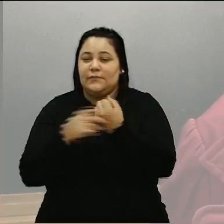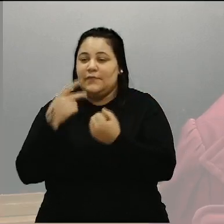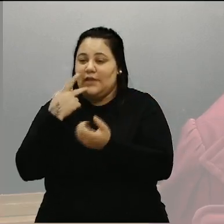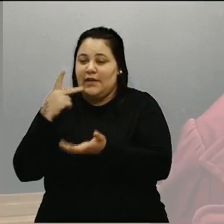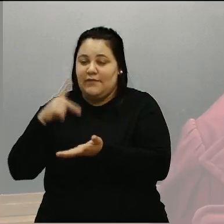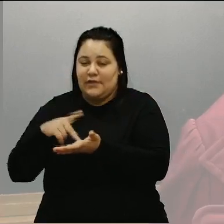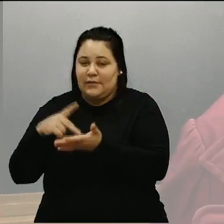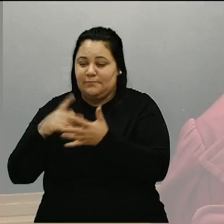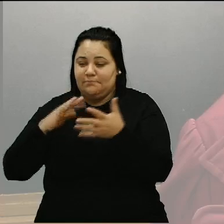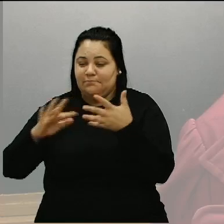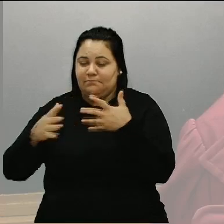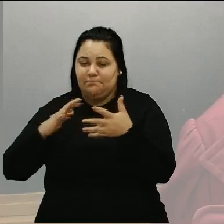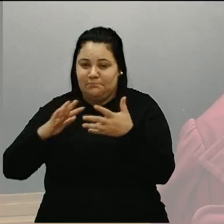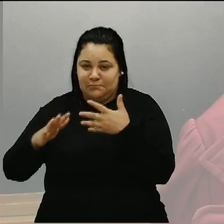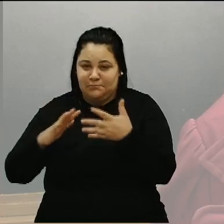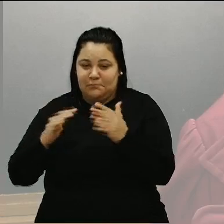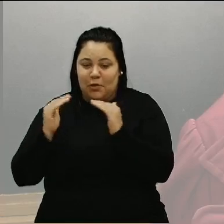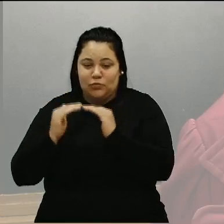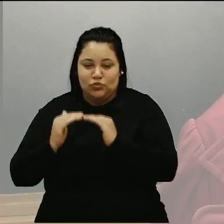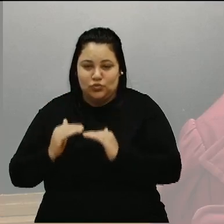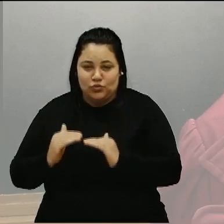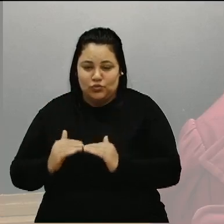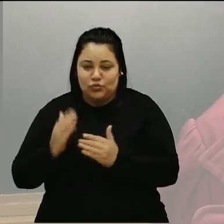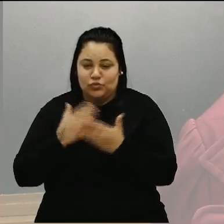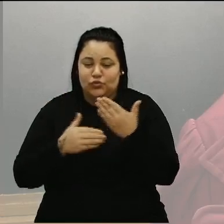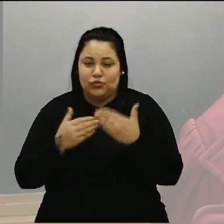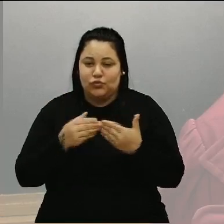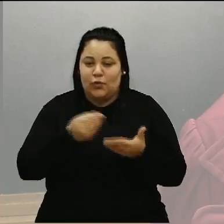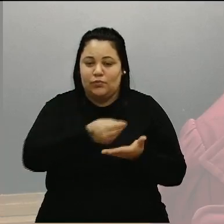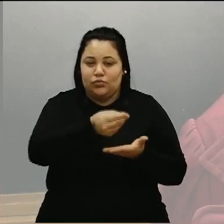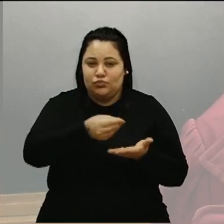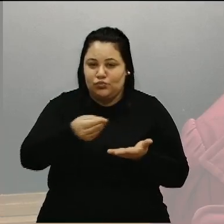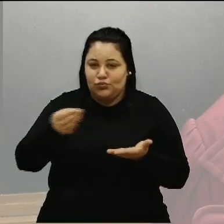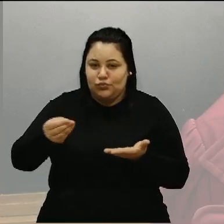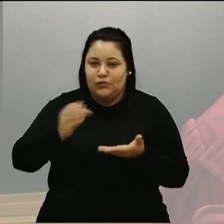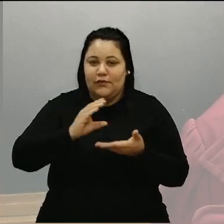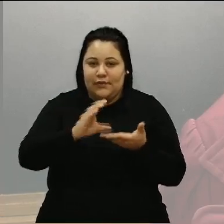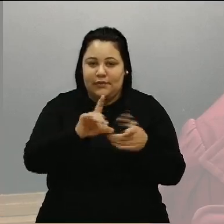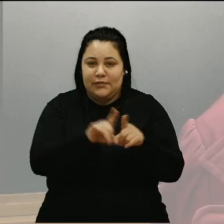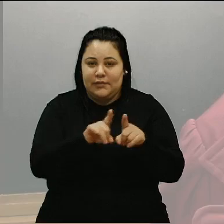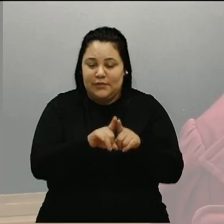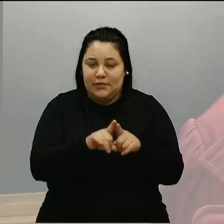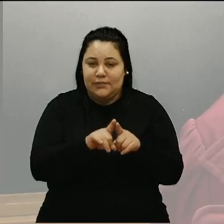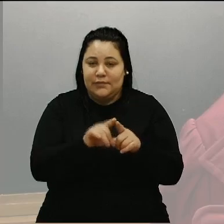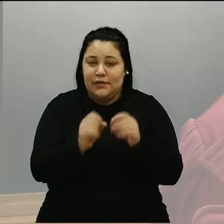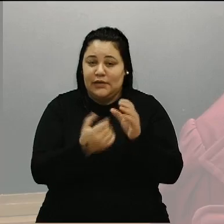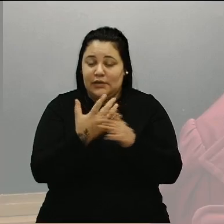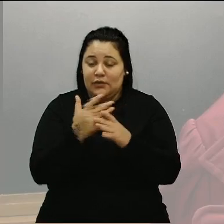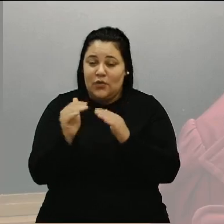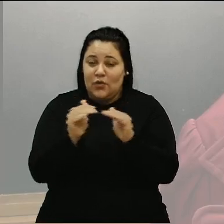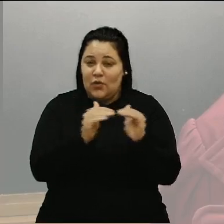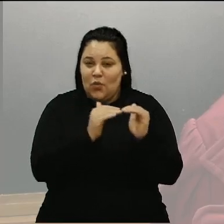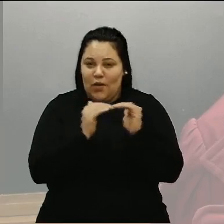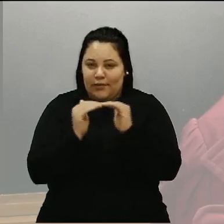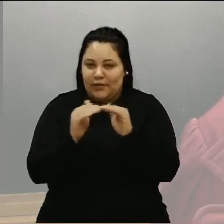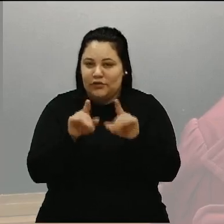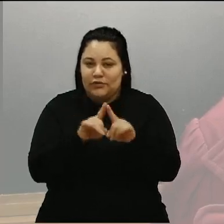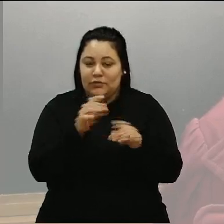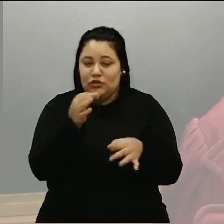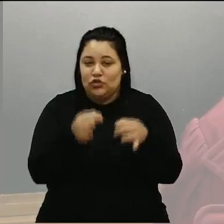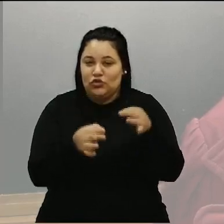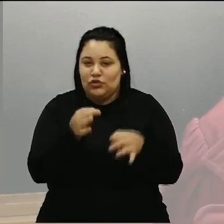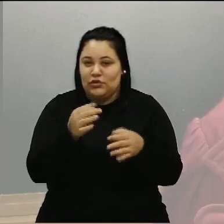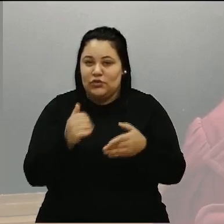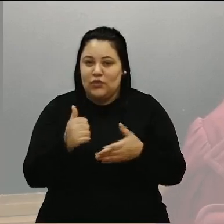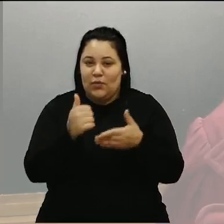a imparcialidade na distribuição dos recursos, promovendo a equidade e a justiça no apoio